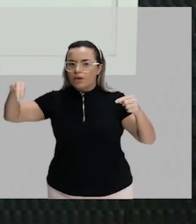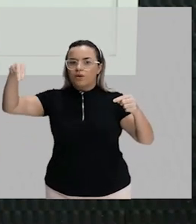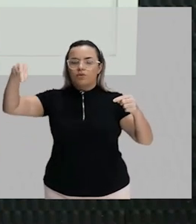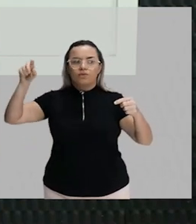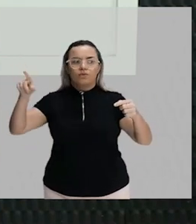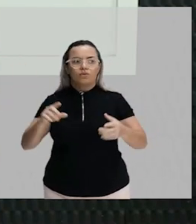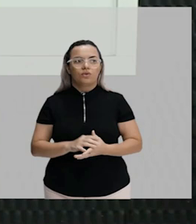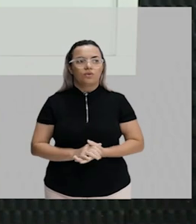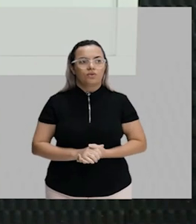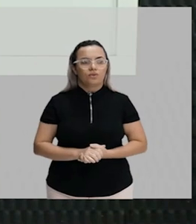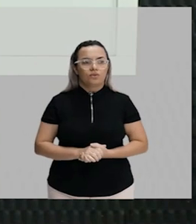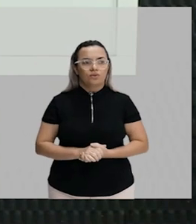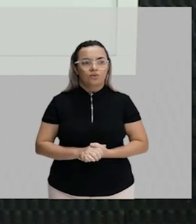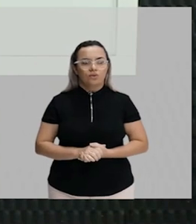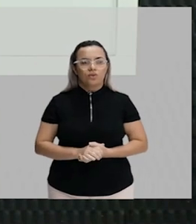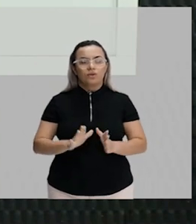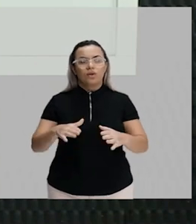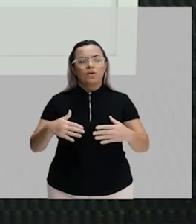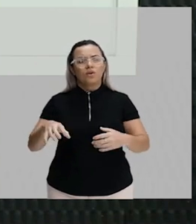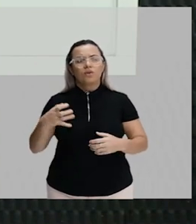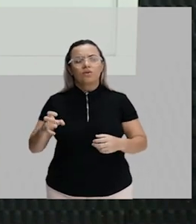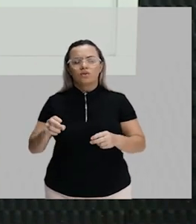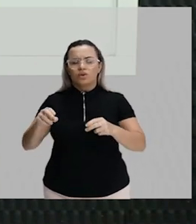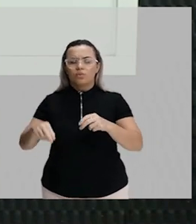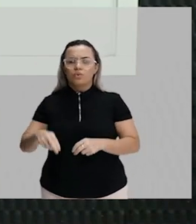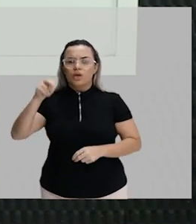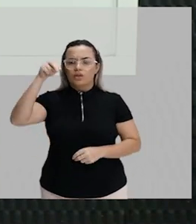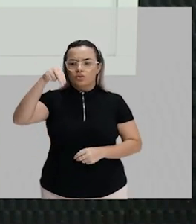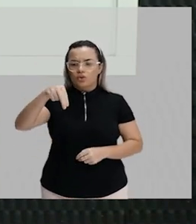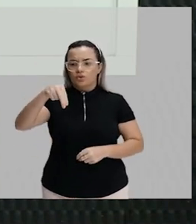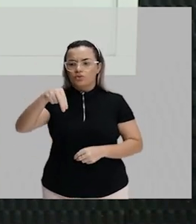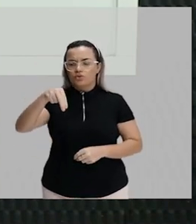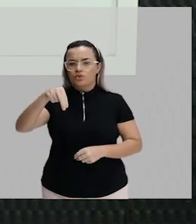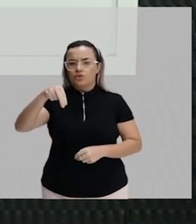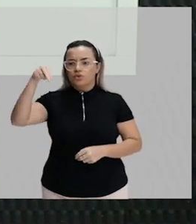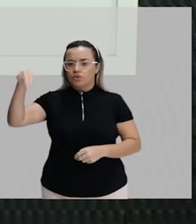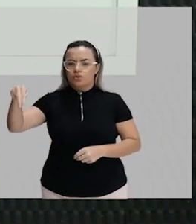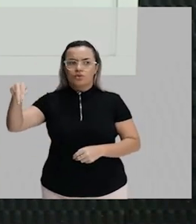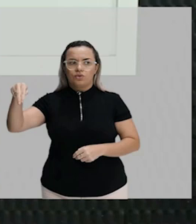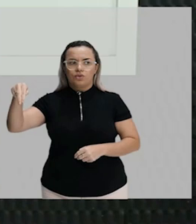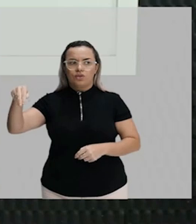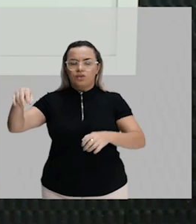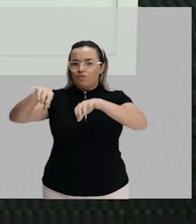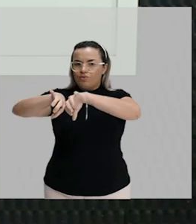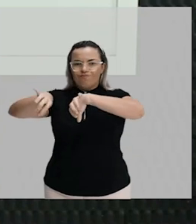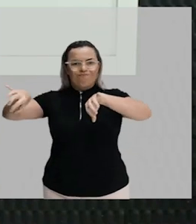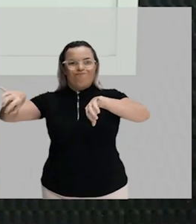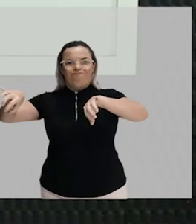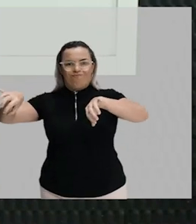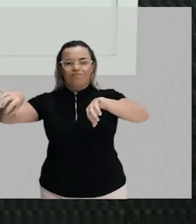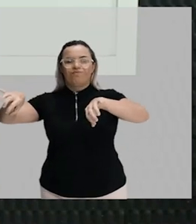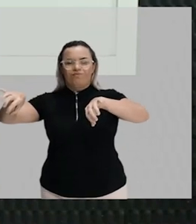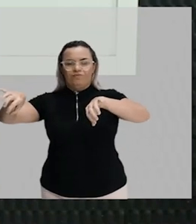acontecer uma repulsão ou seja eles irão se repelir mutualmente